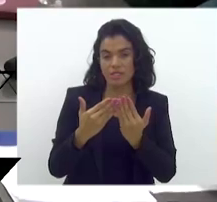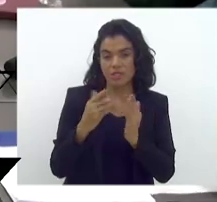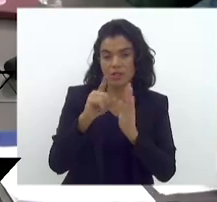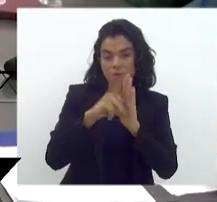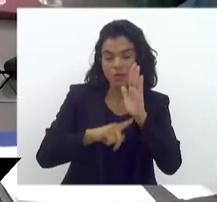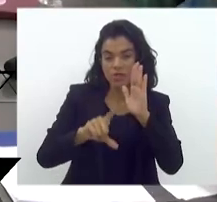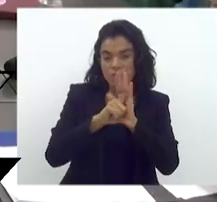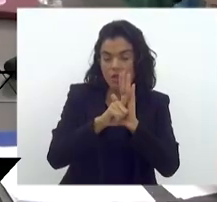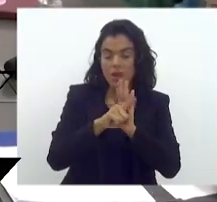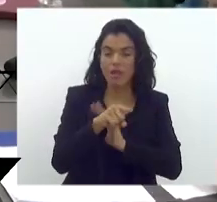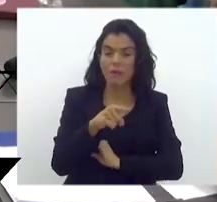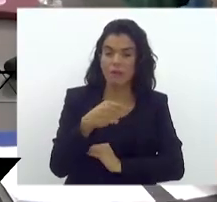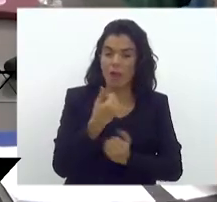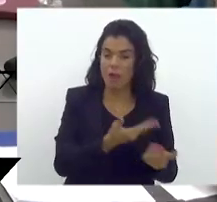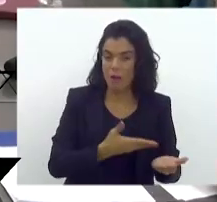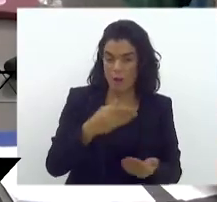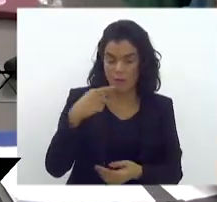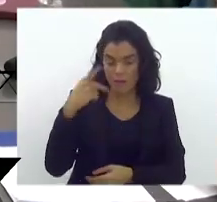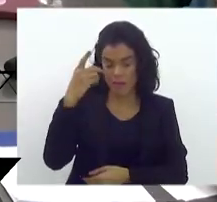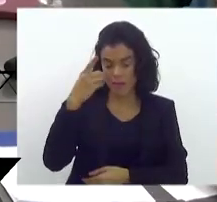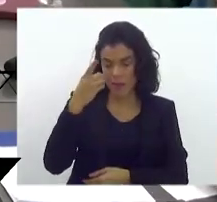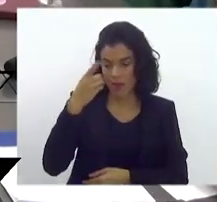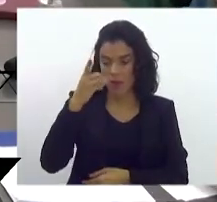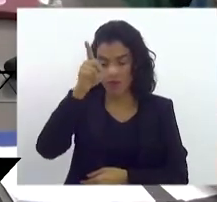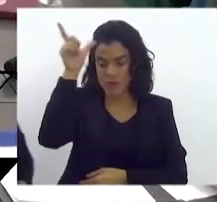discussão. Projeto 20 da pauta